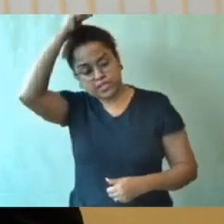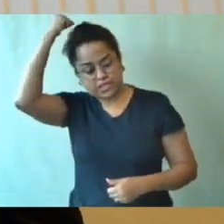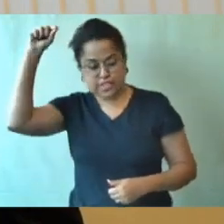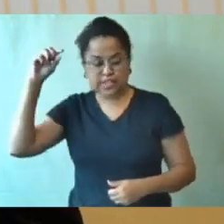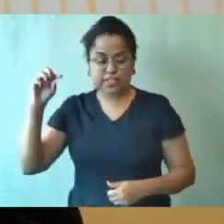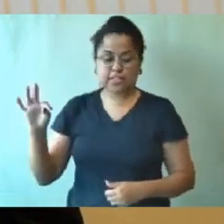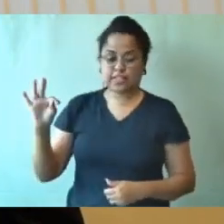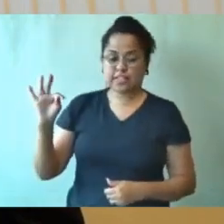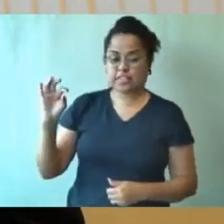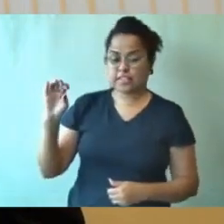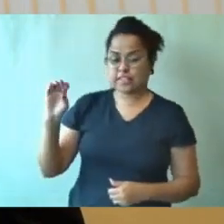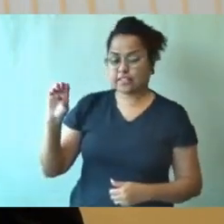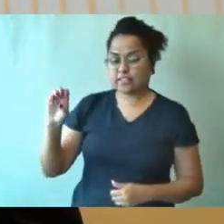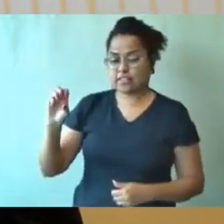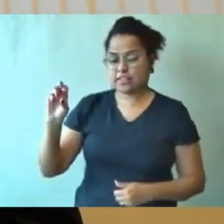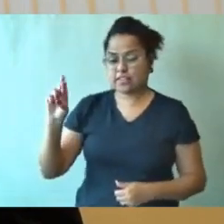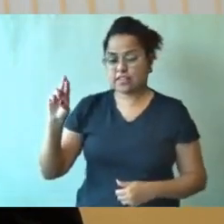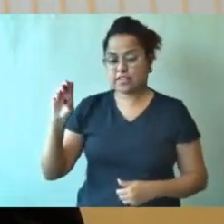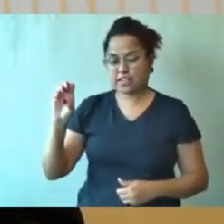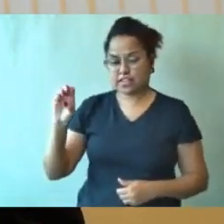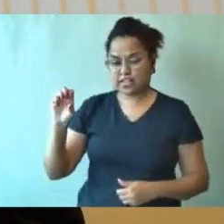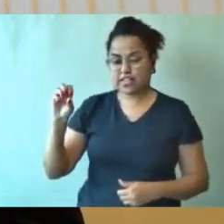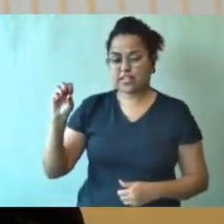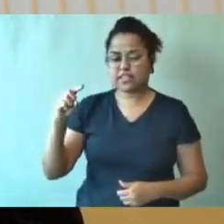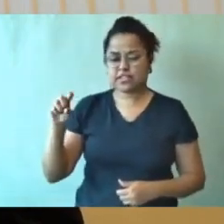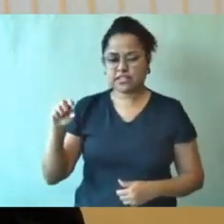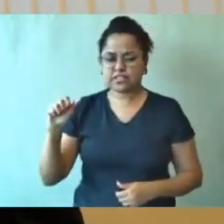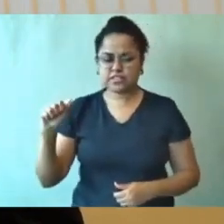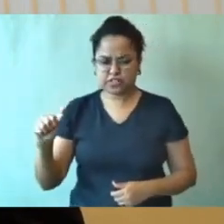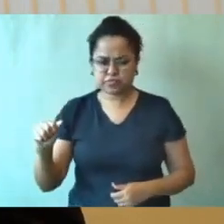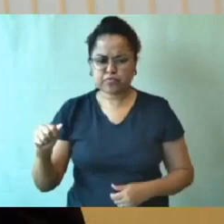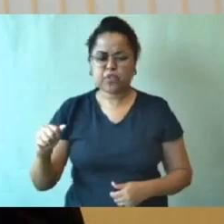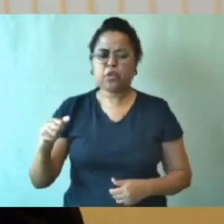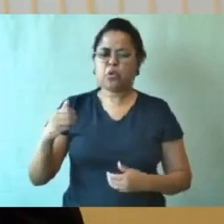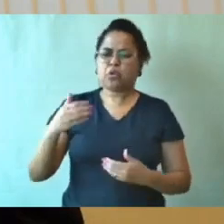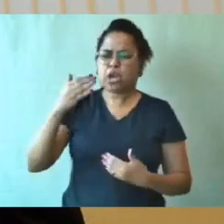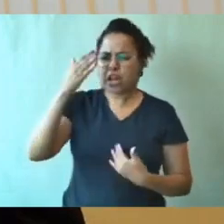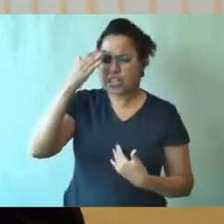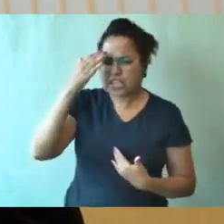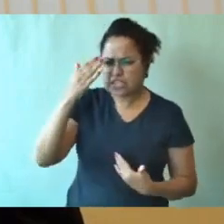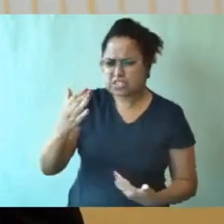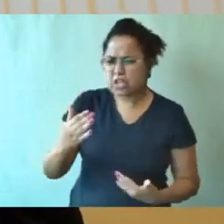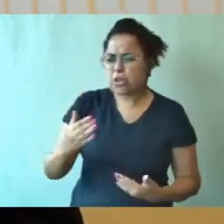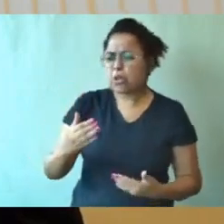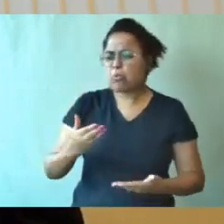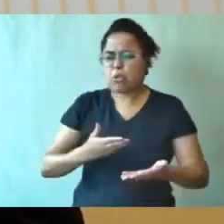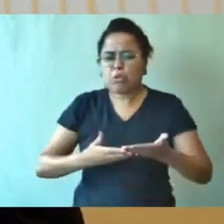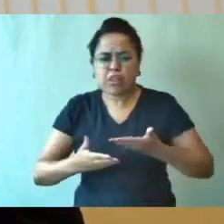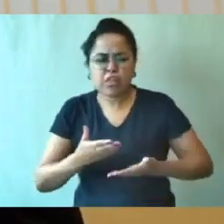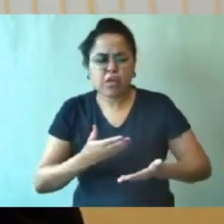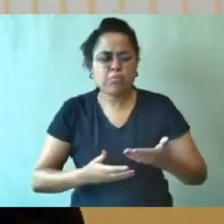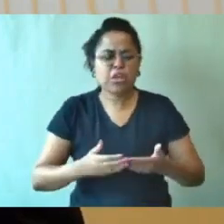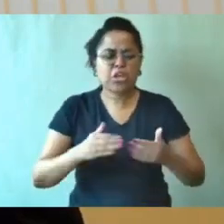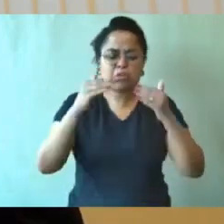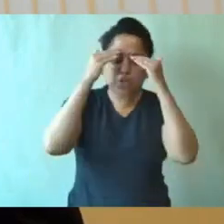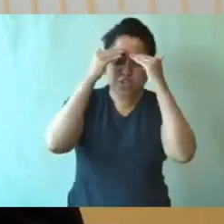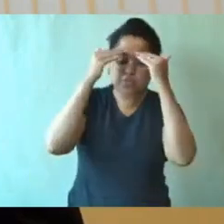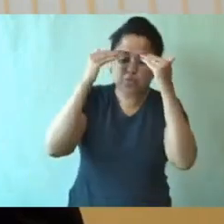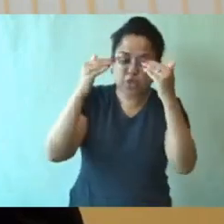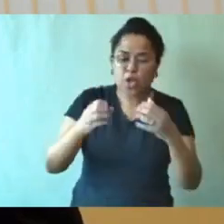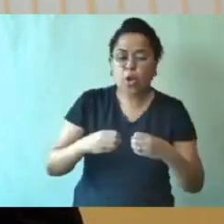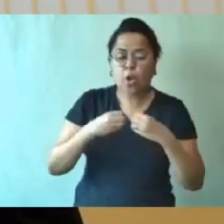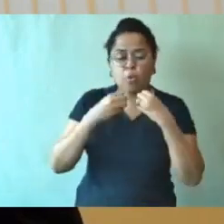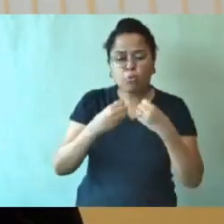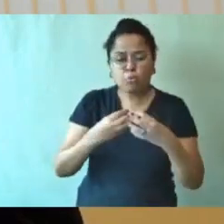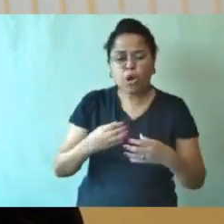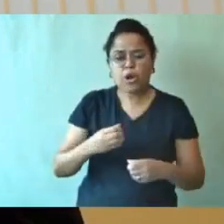dessa oportunidade de esclarecimento, pelo tratamento que foi dispensado aqui. Respeitoso, muito bom, queria agradecer, e bom ano novo para vocês